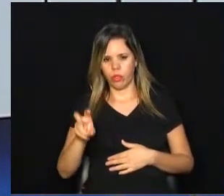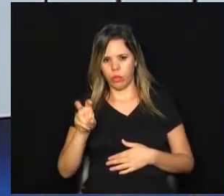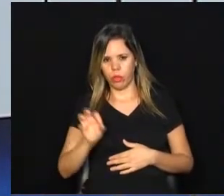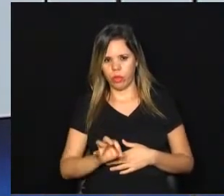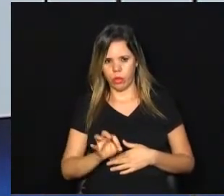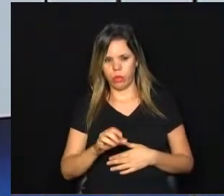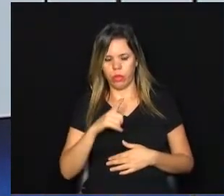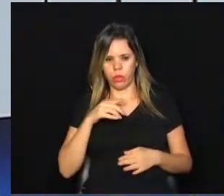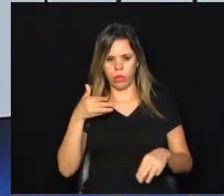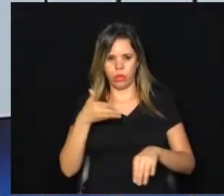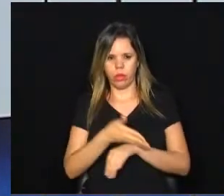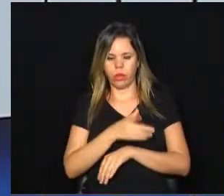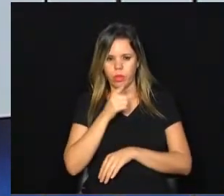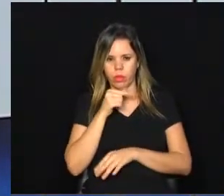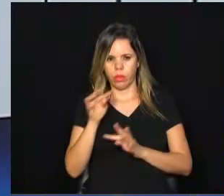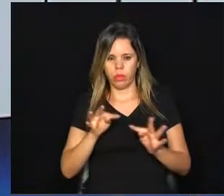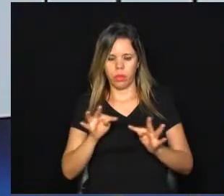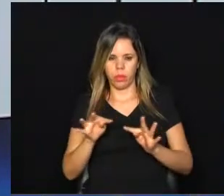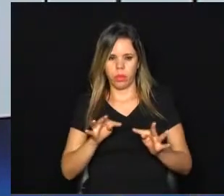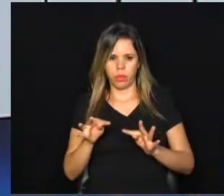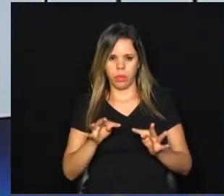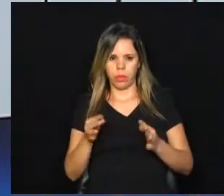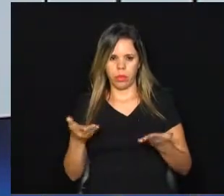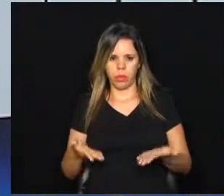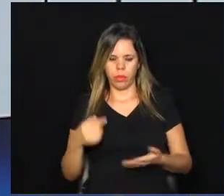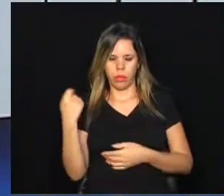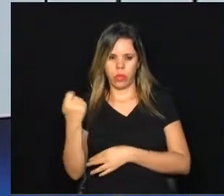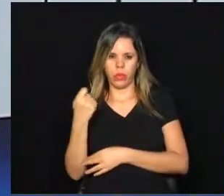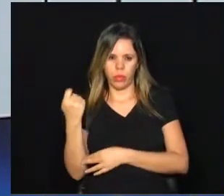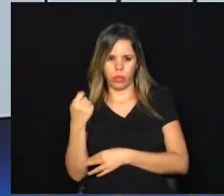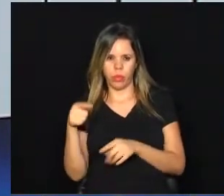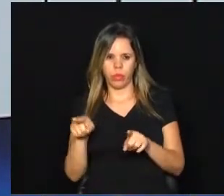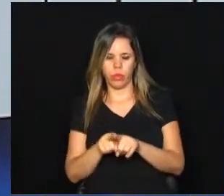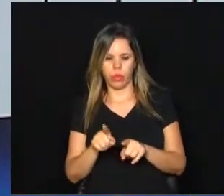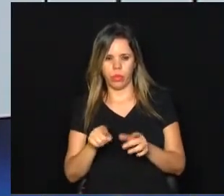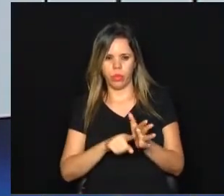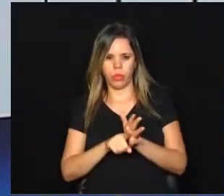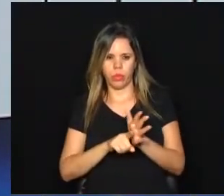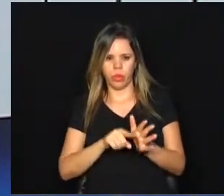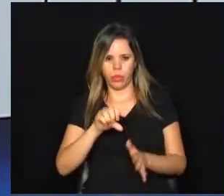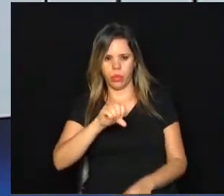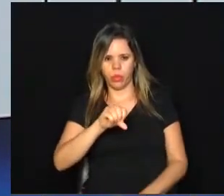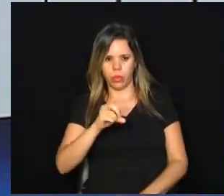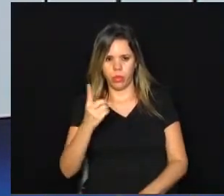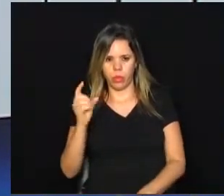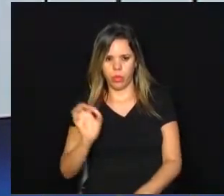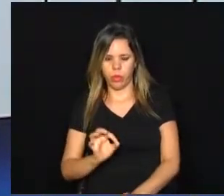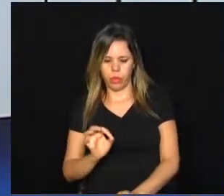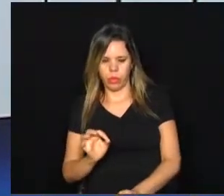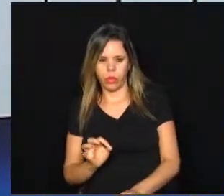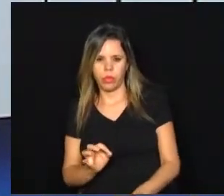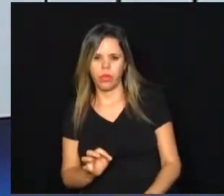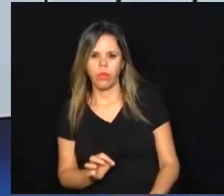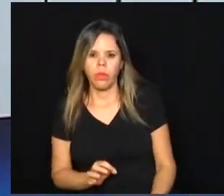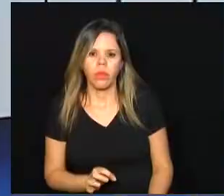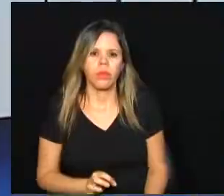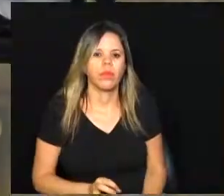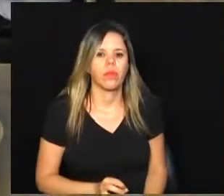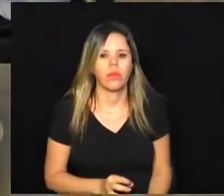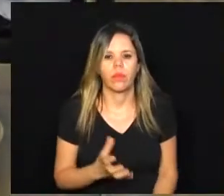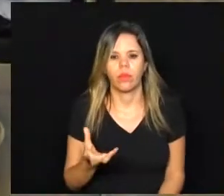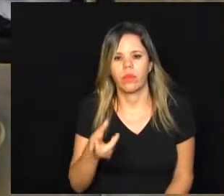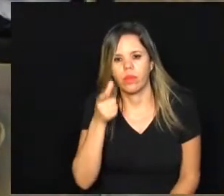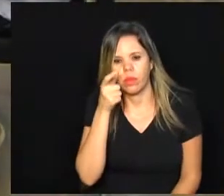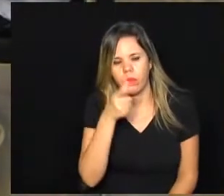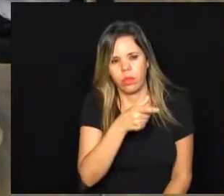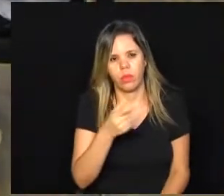57,5% têm acesso à água tratada, e aqui no sudeste este índice é de 91%. Francisco, quero ouvi-lo